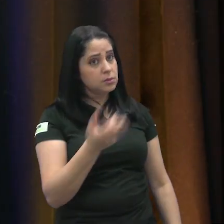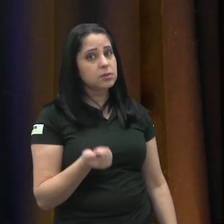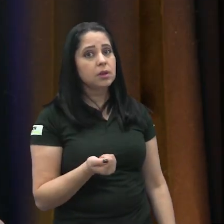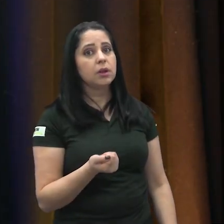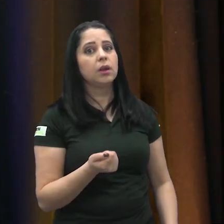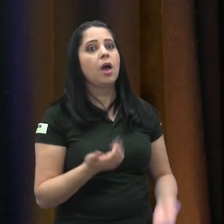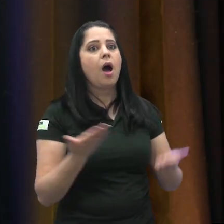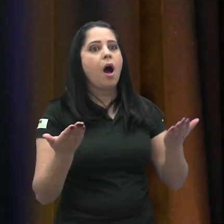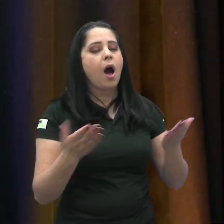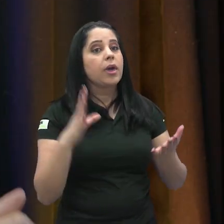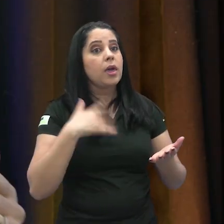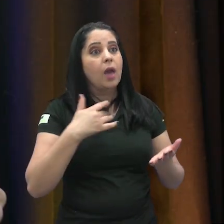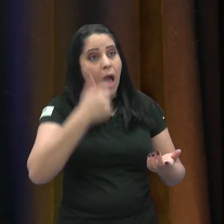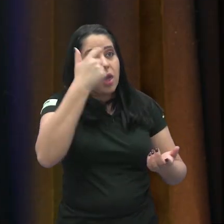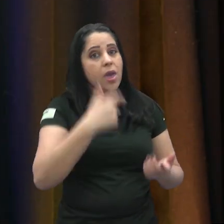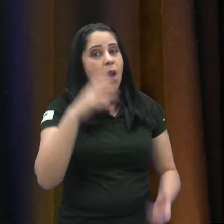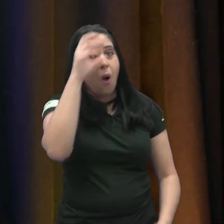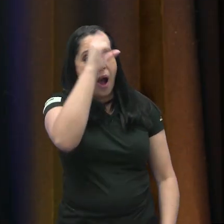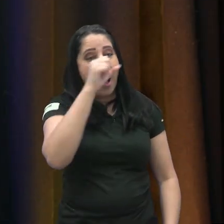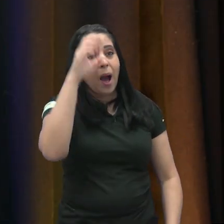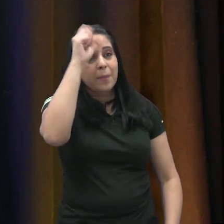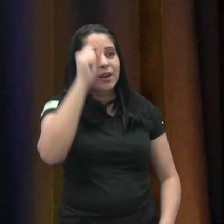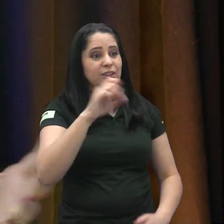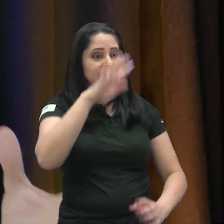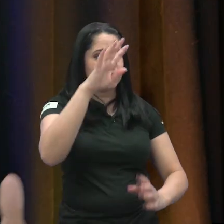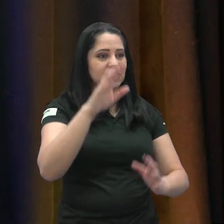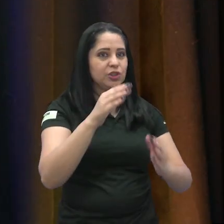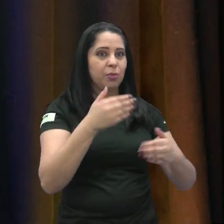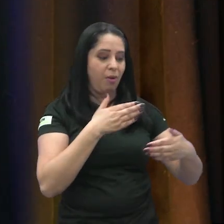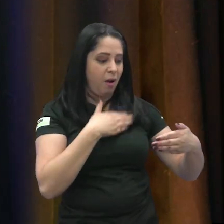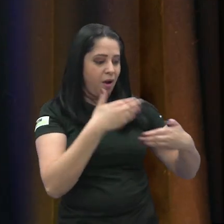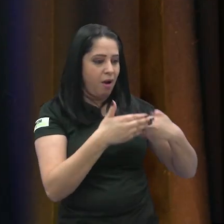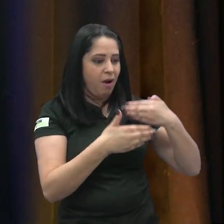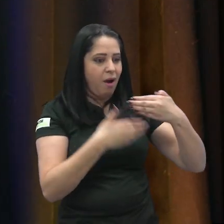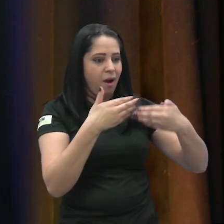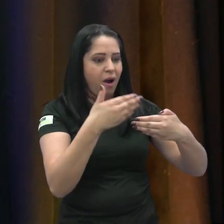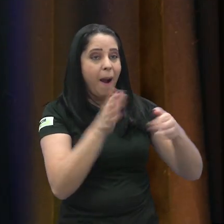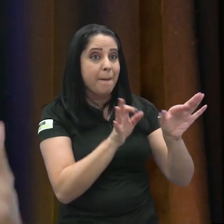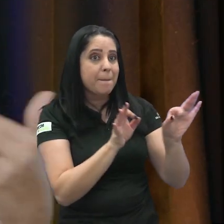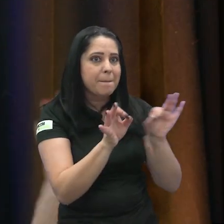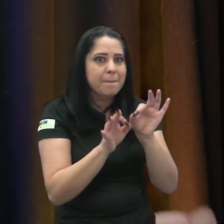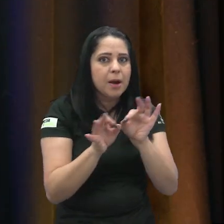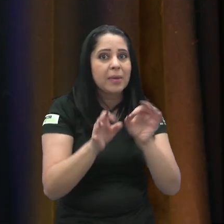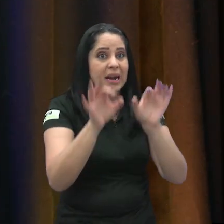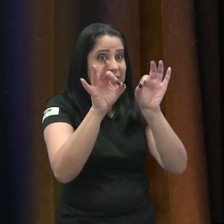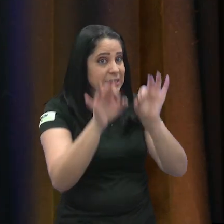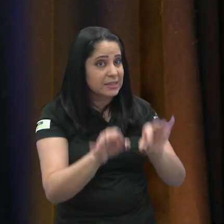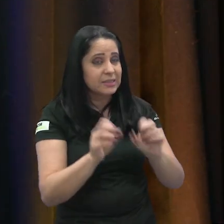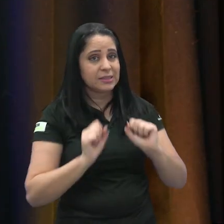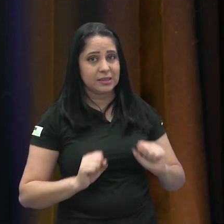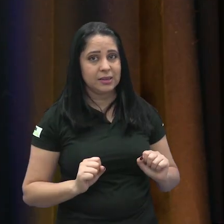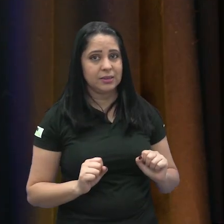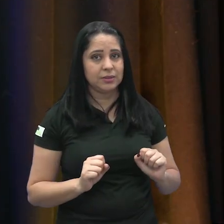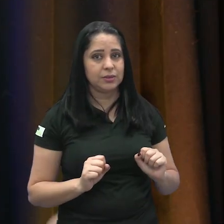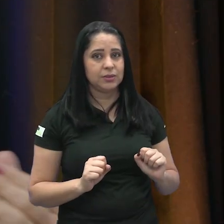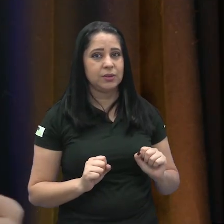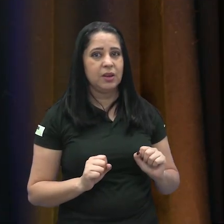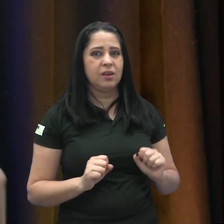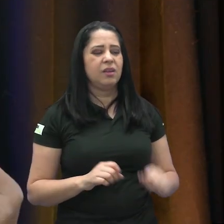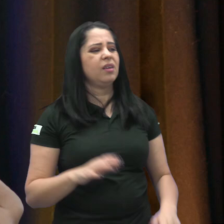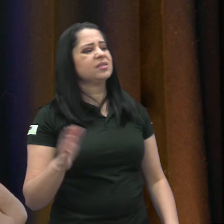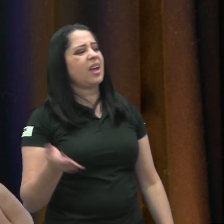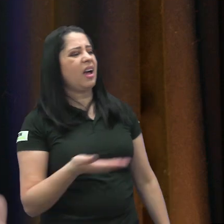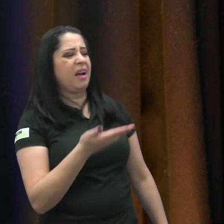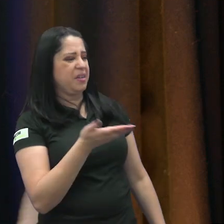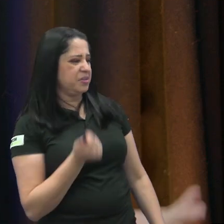mais científica, mais metodológica, de maneira a organizar processos que foram muito úteis na minha vida. Em algum